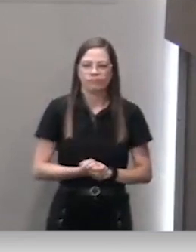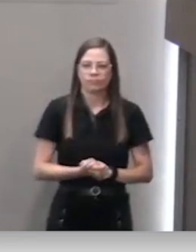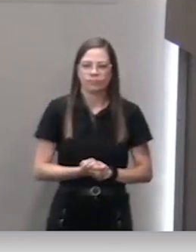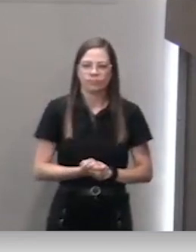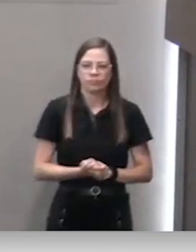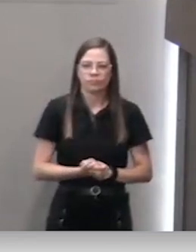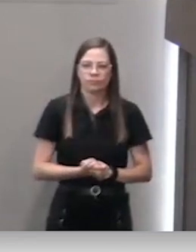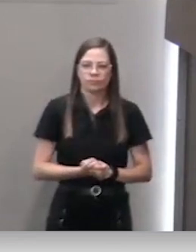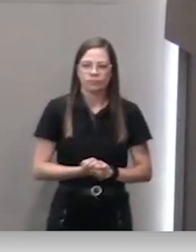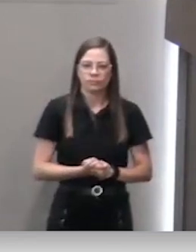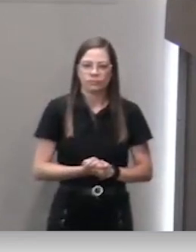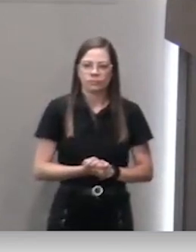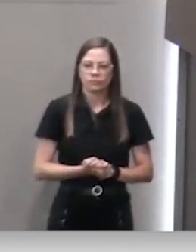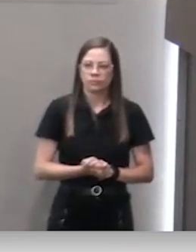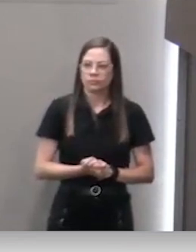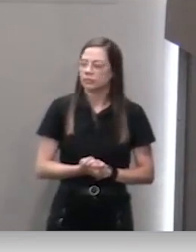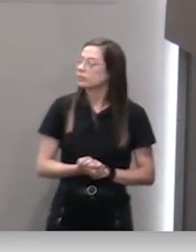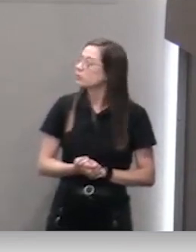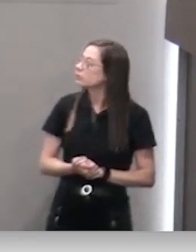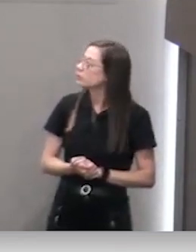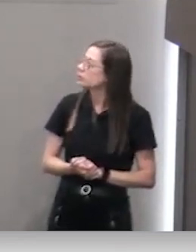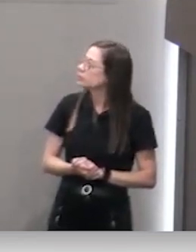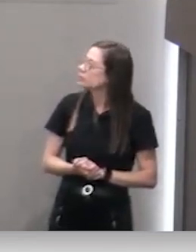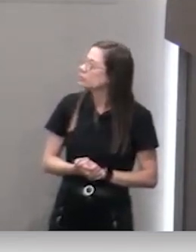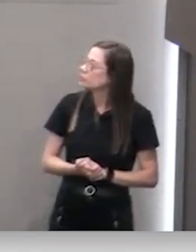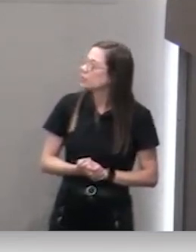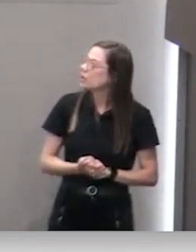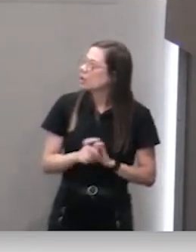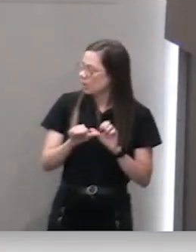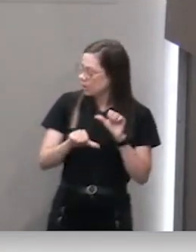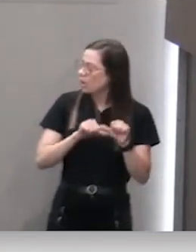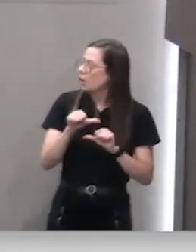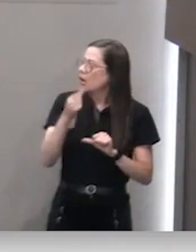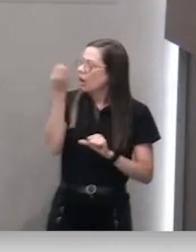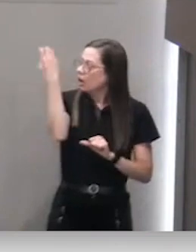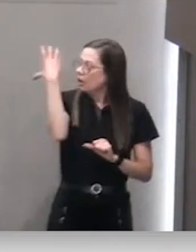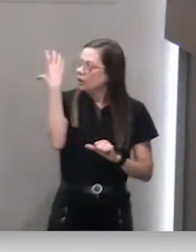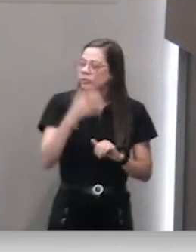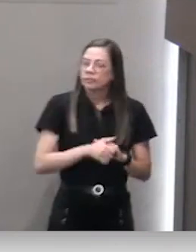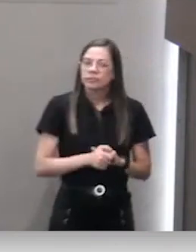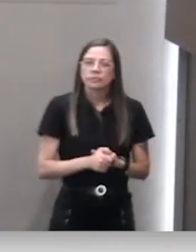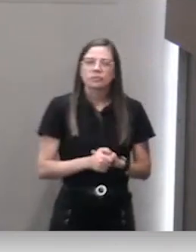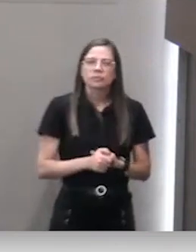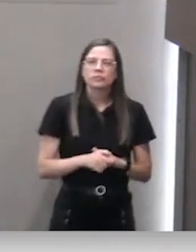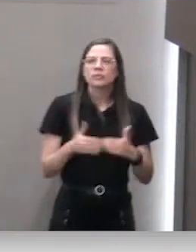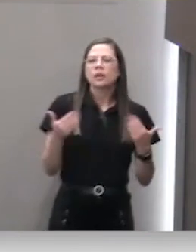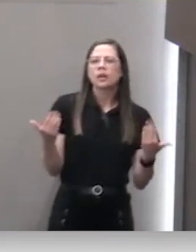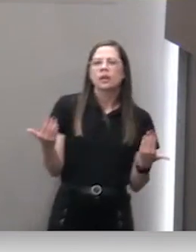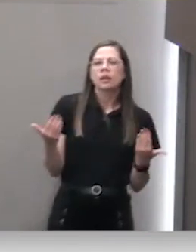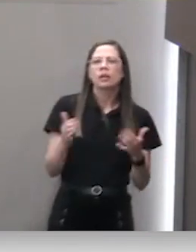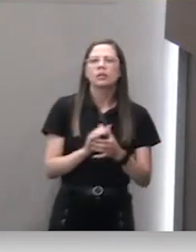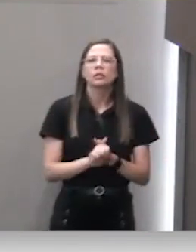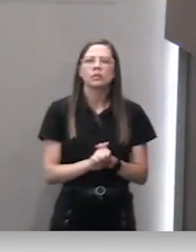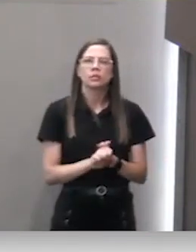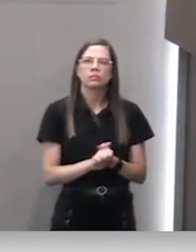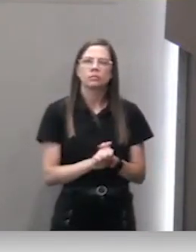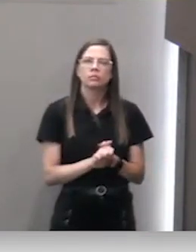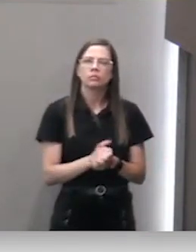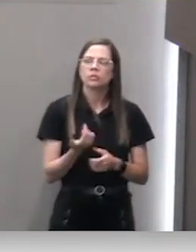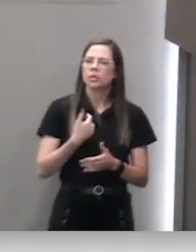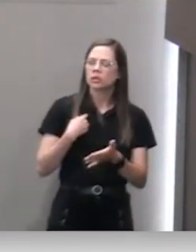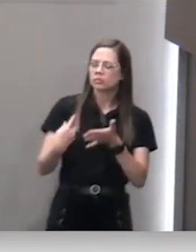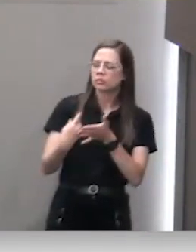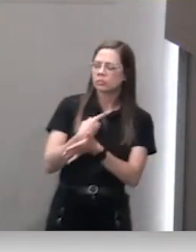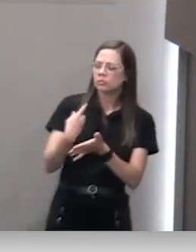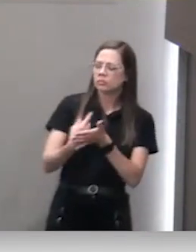Bem, por favor, pode passar. Mas, afinal de contas, aí eu fiquei me